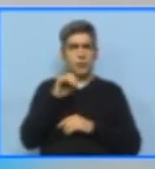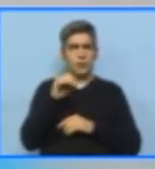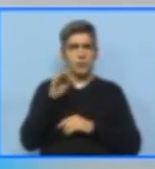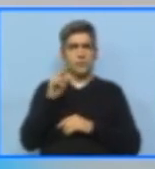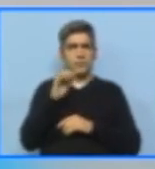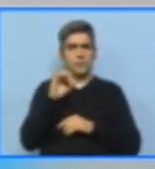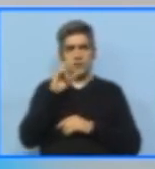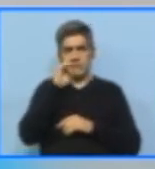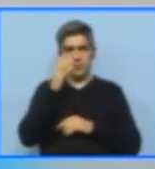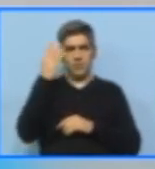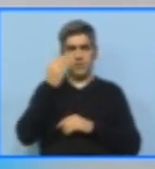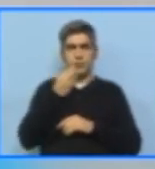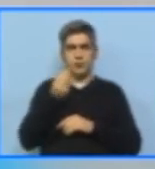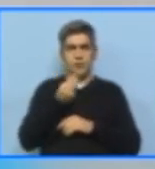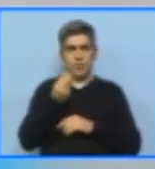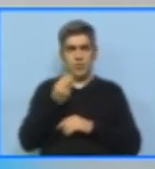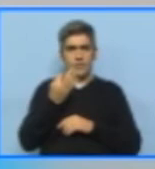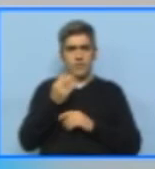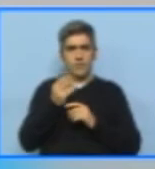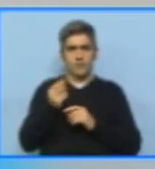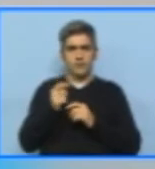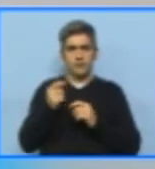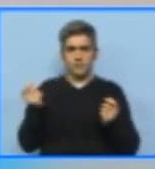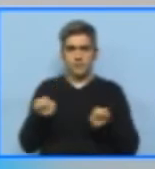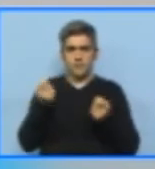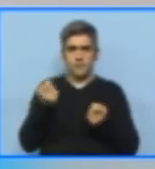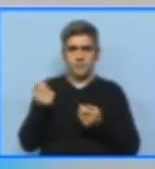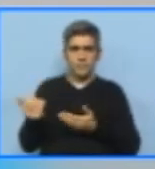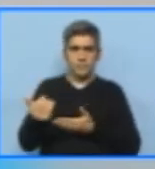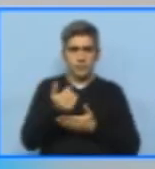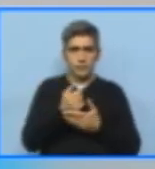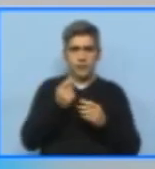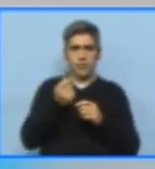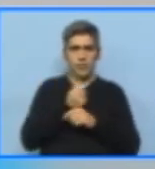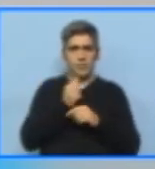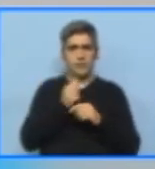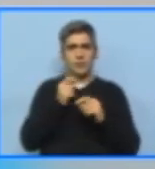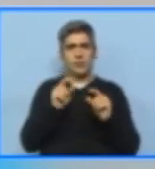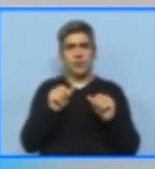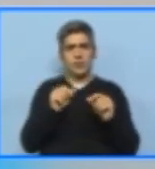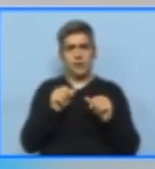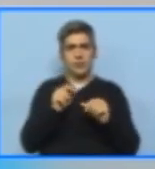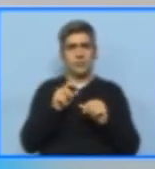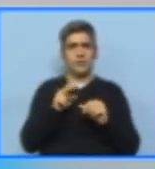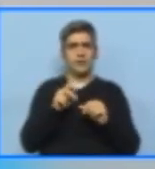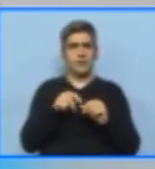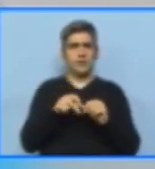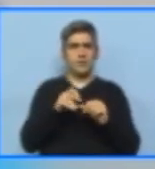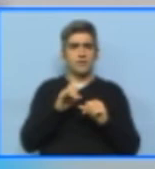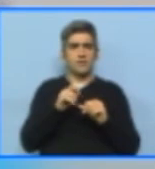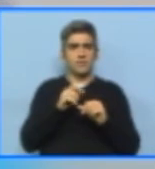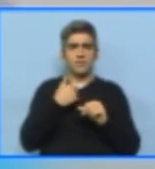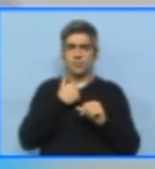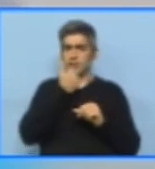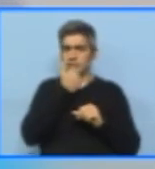se lembrava, na sua juventude, de ter andado a fazer campanha para a compra dos emissores da Rádio Renascença. E isso é uma